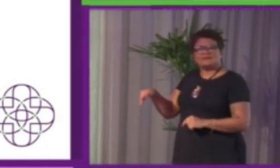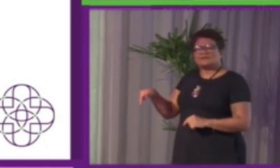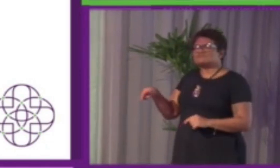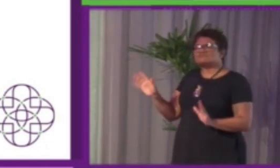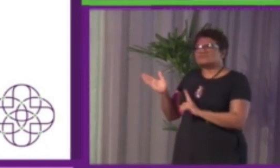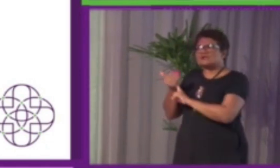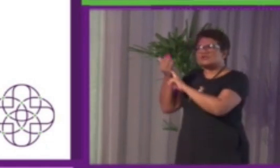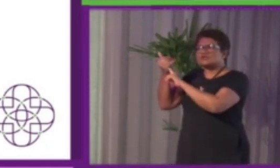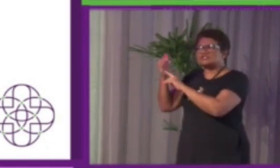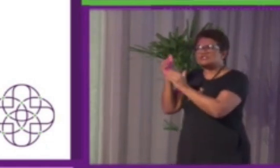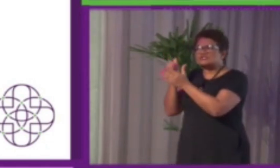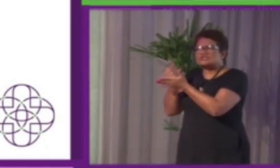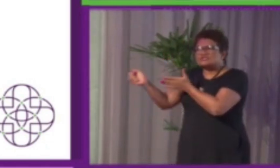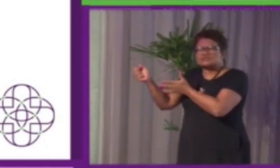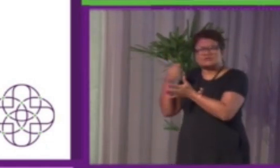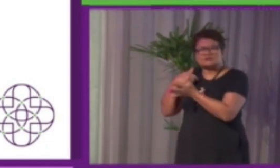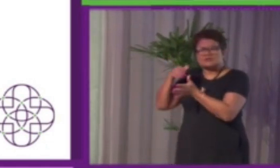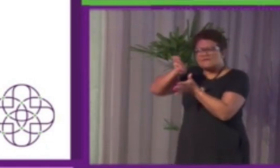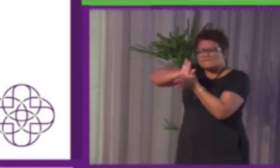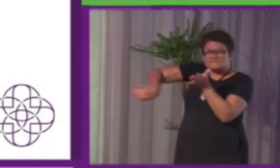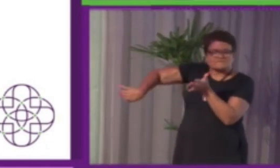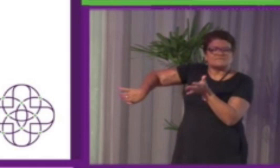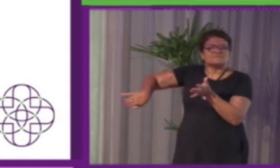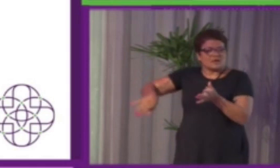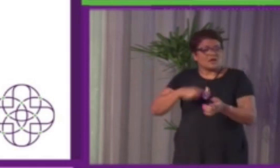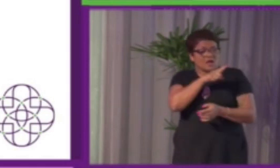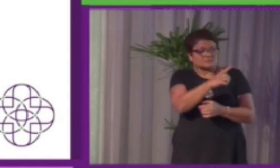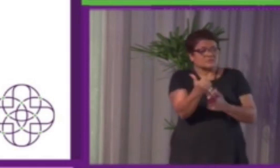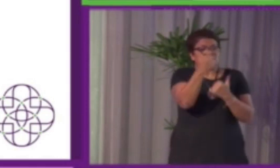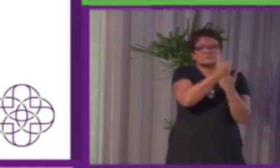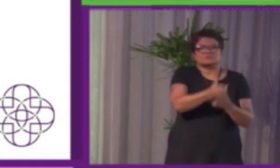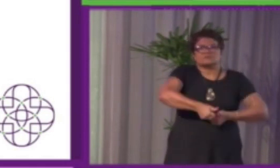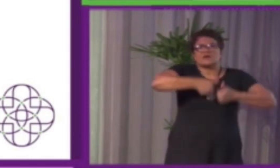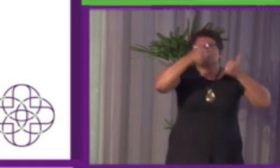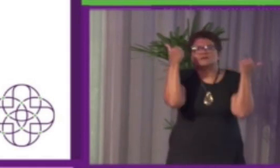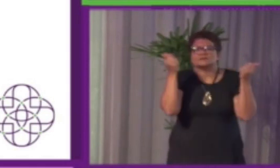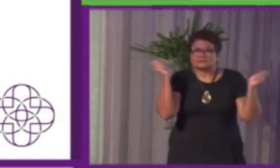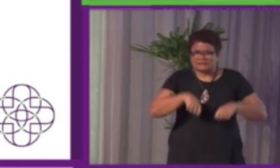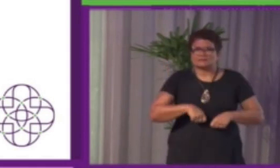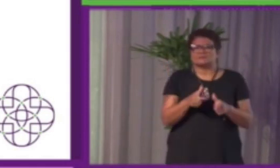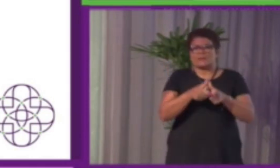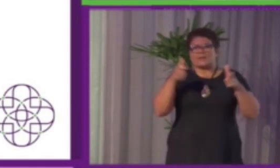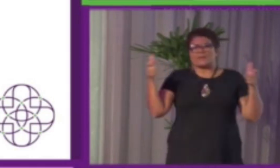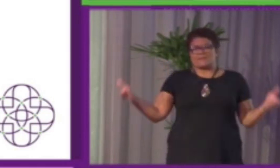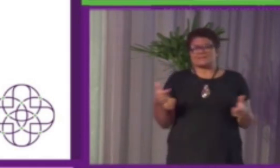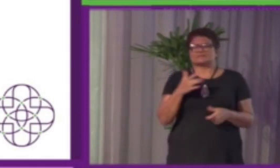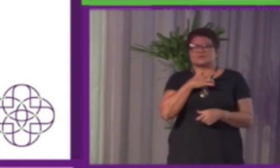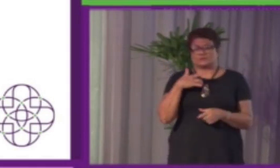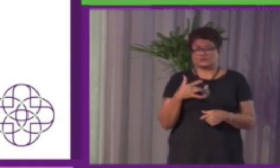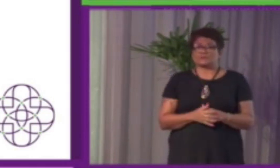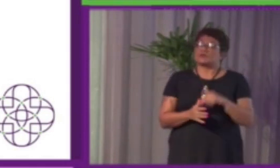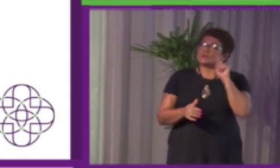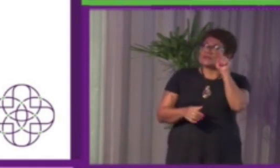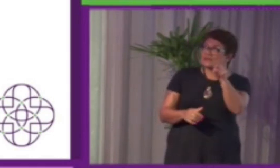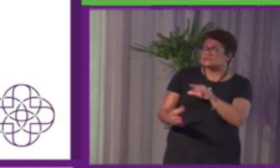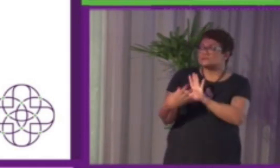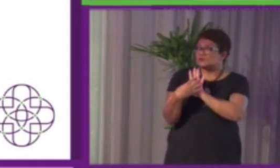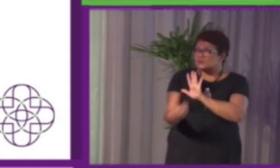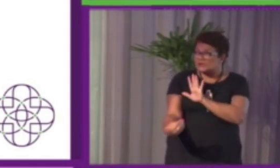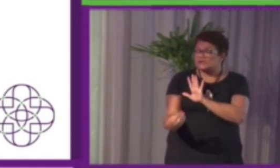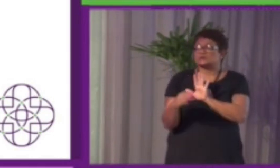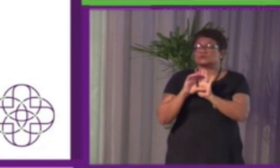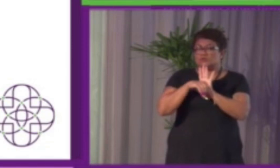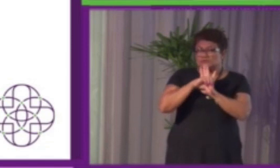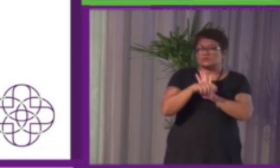em função do comprometimento desse orçamento. Tá? Então, foi este modelo conceitual que foi utilizado